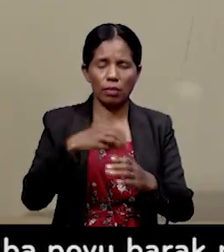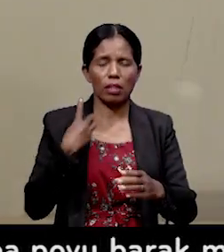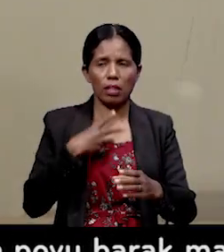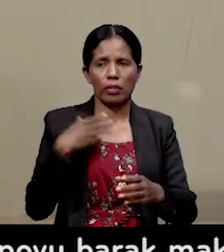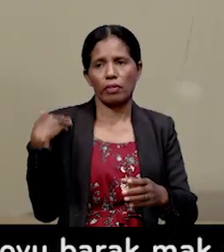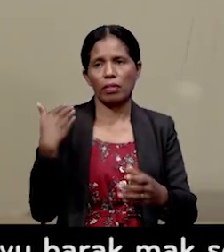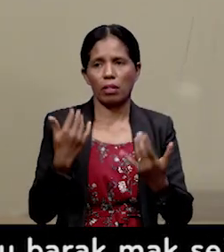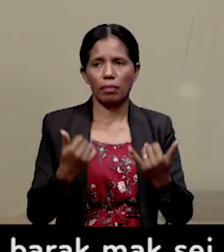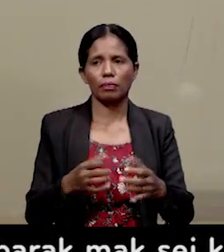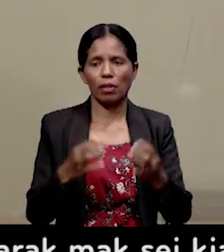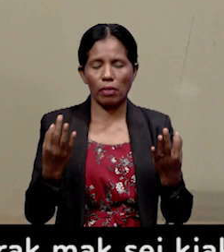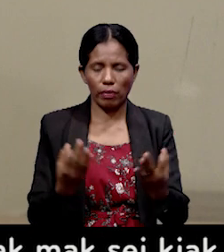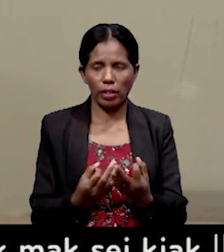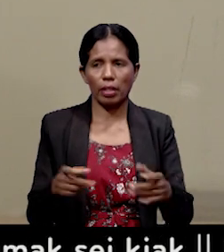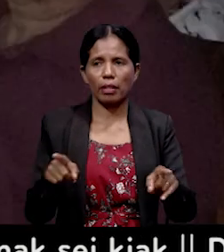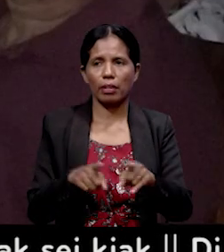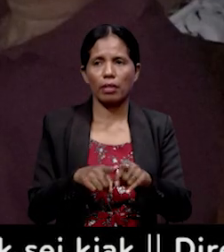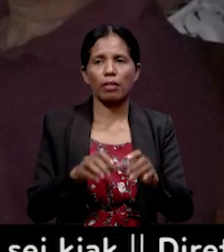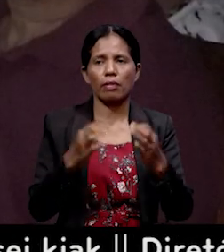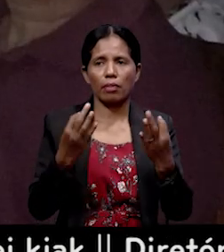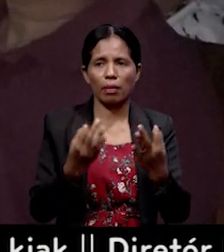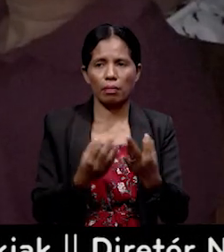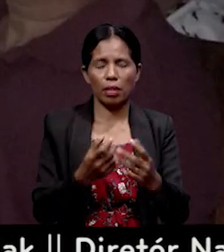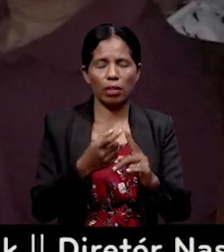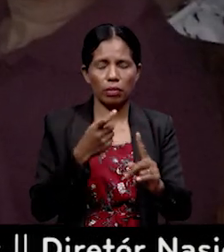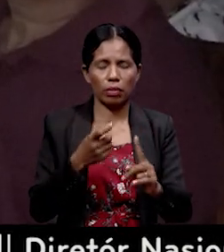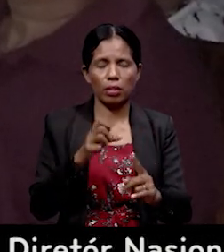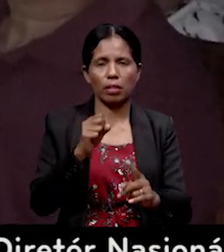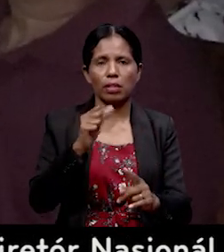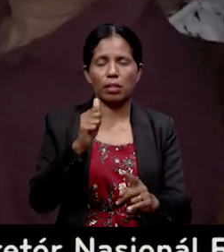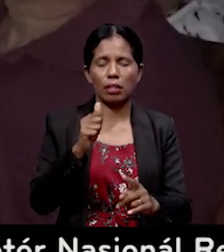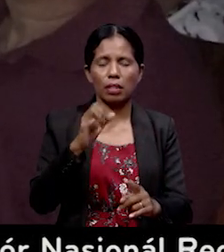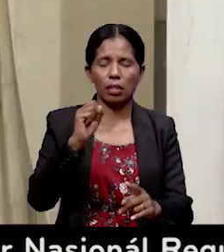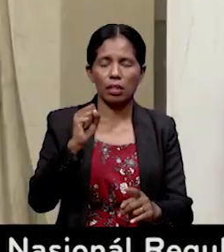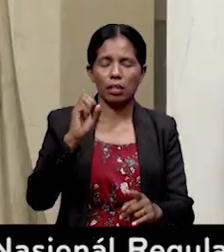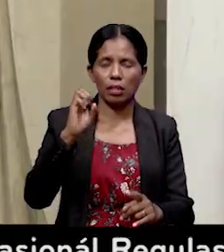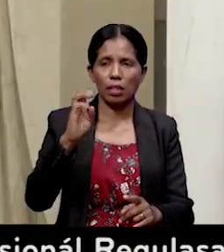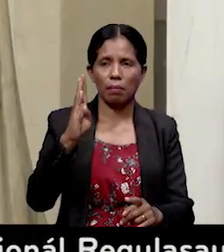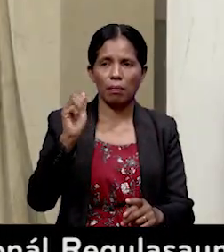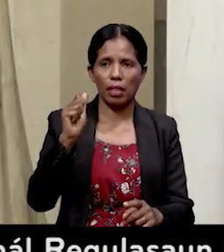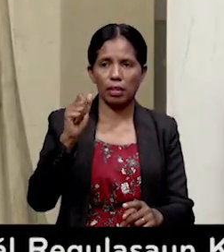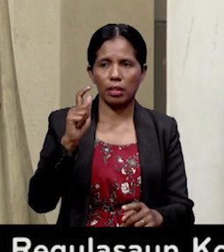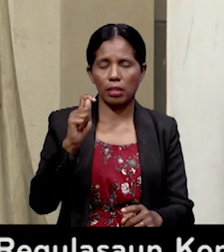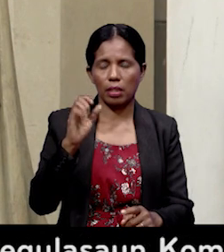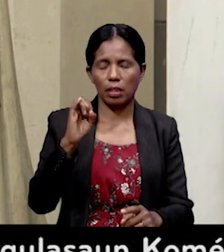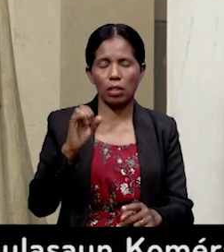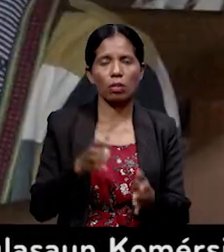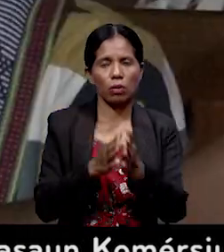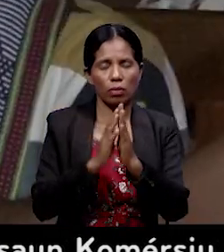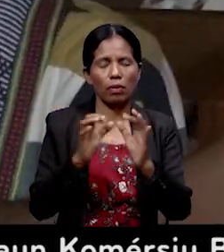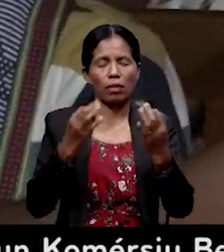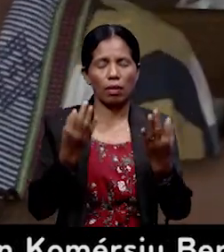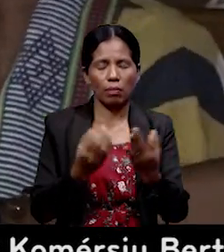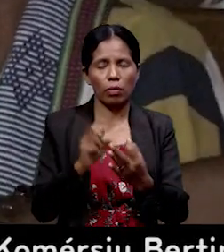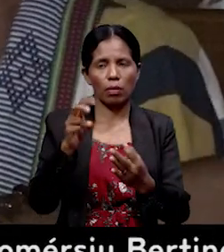E a Fátima Nessan, família, Rússia Saudoso Sebastião Gomes. Rússia, família, 12 de novembro, Atulabele Fahe Malu.